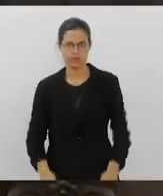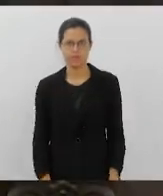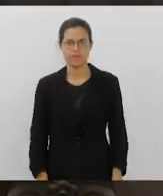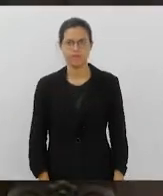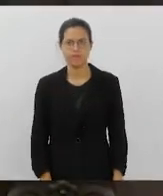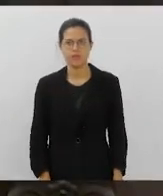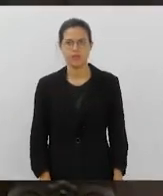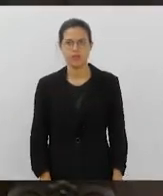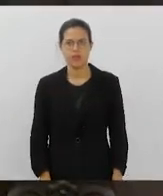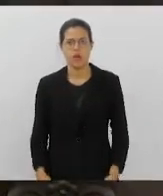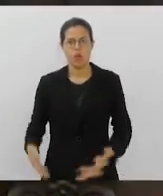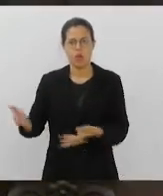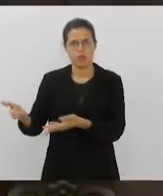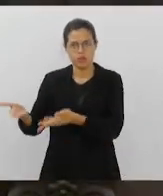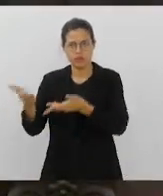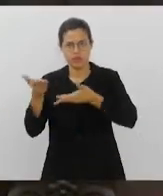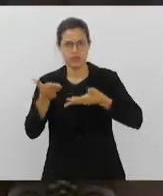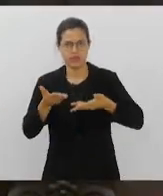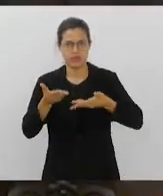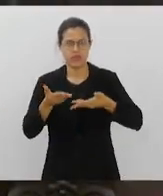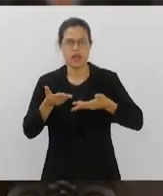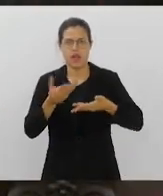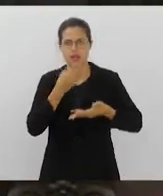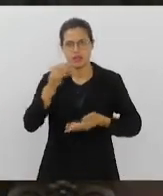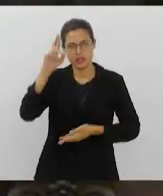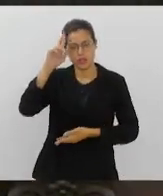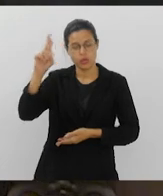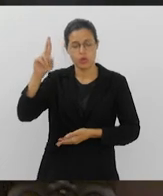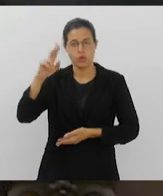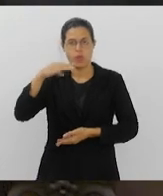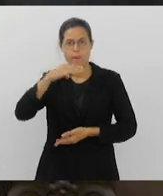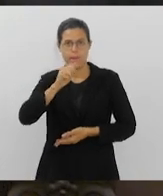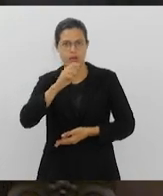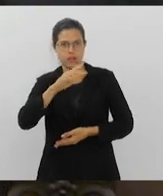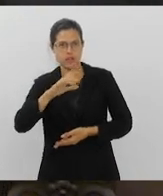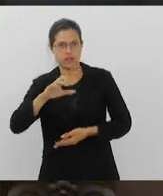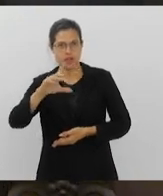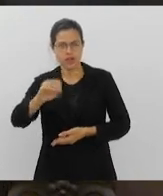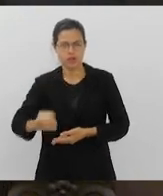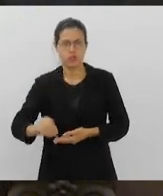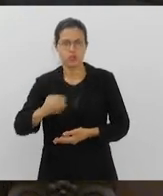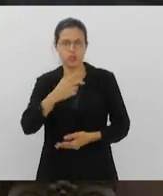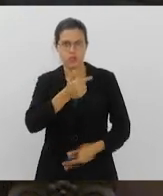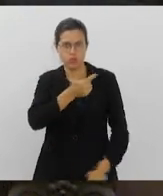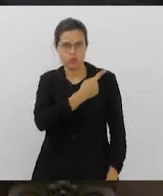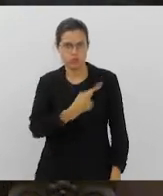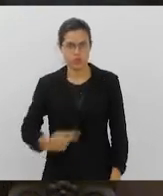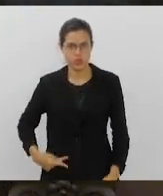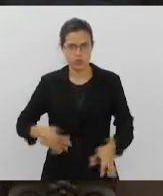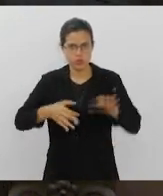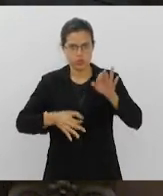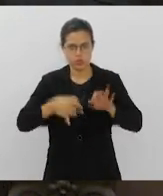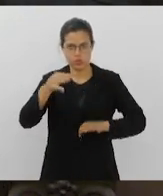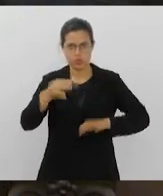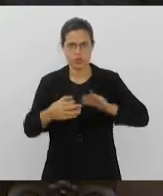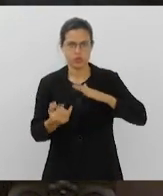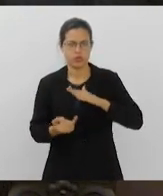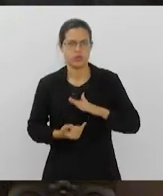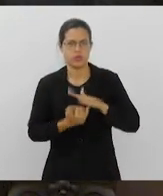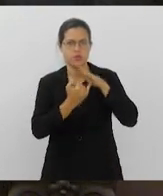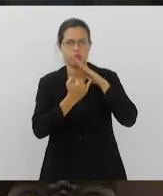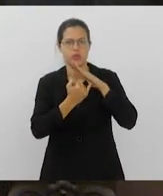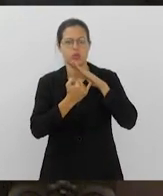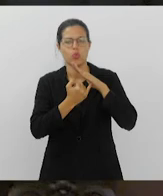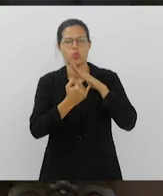Chamar o senhor Marcelo Freitas de Castro, vice-diretor jurídico do Instituto